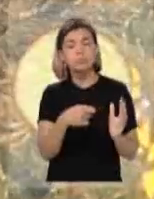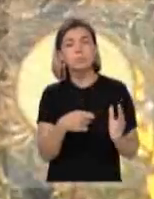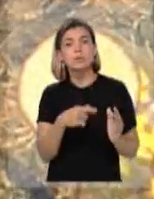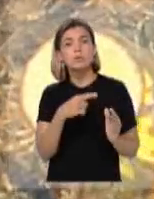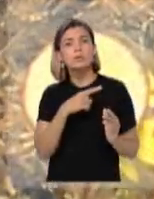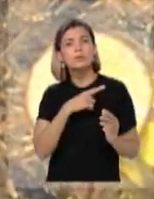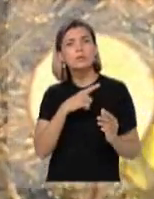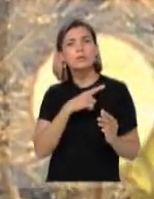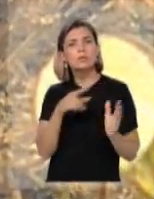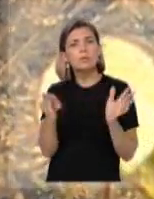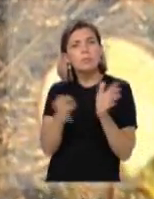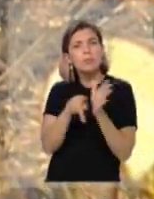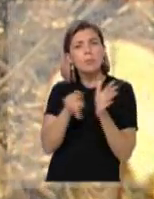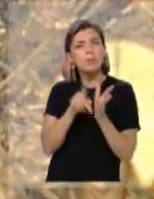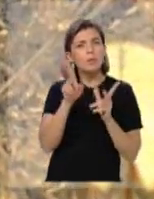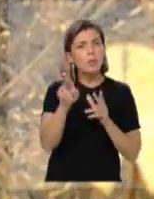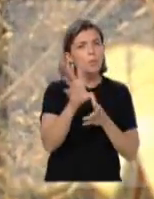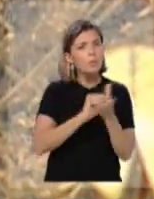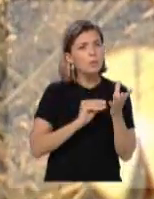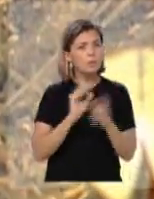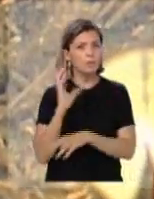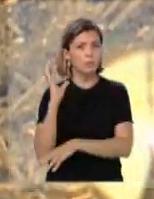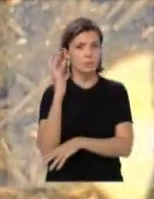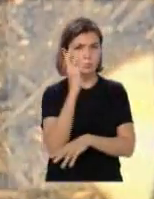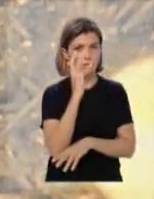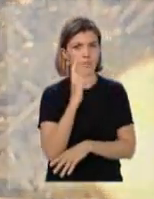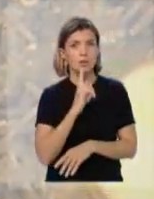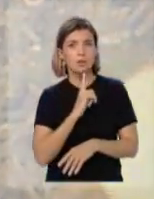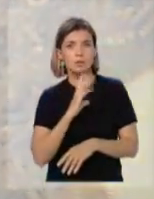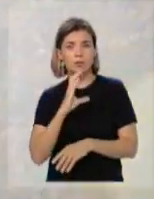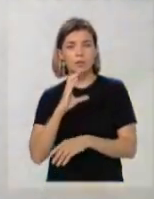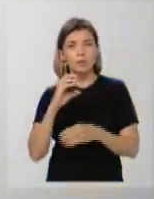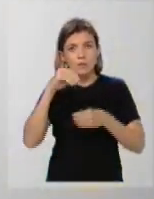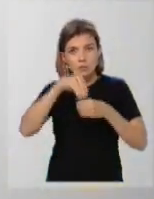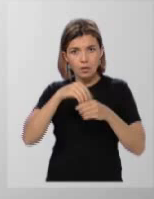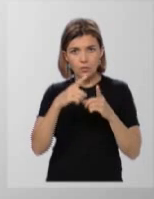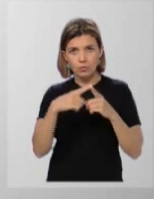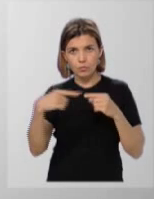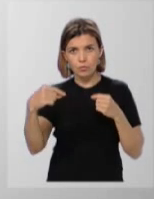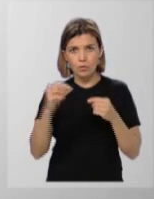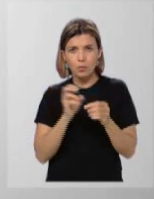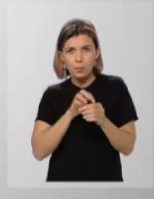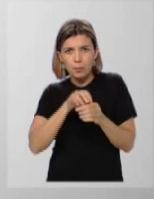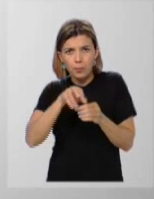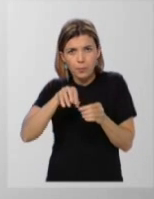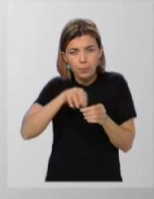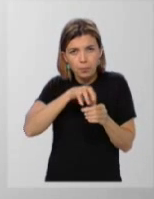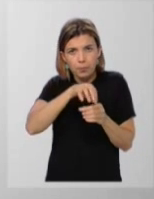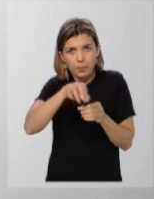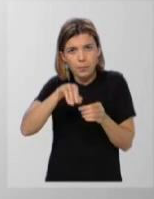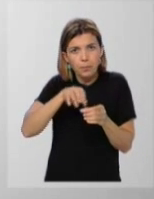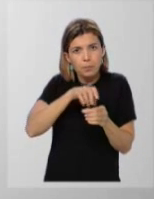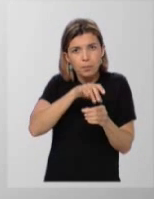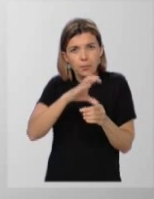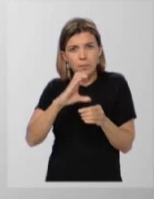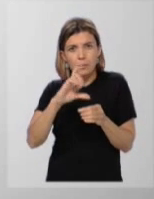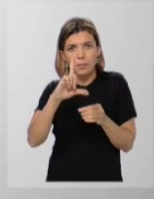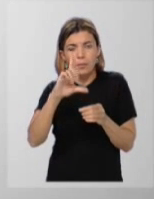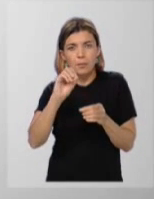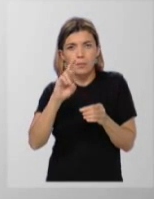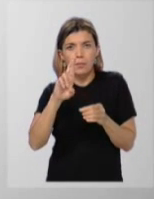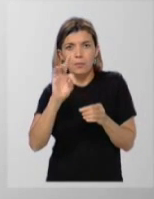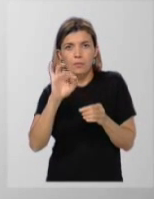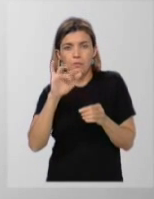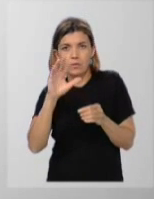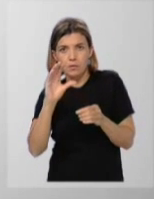tem características comuns às plantas. A presença de clorofila A e B como pigmentos fotossintetizantes